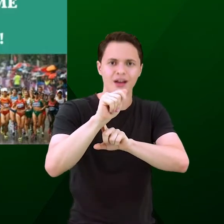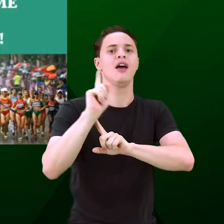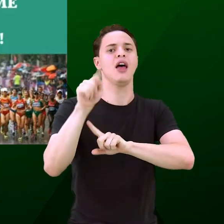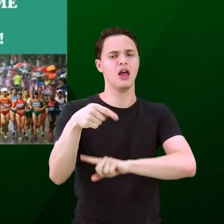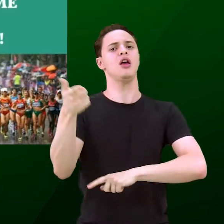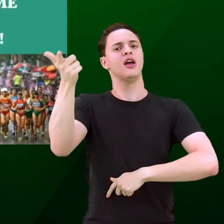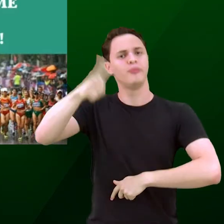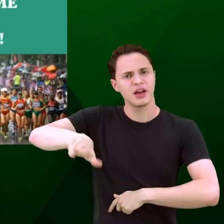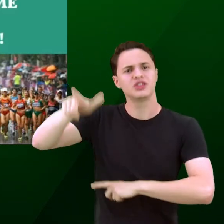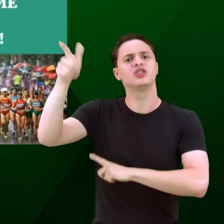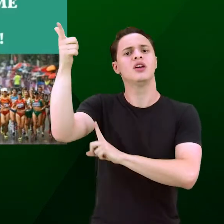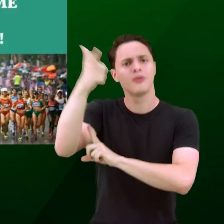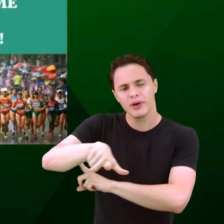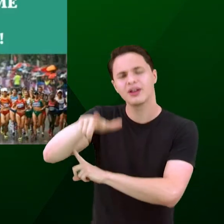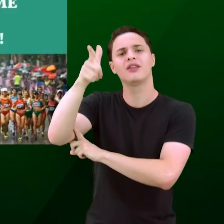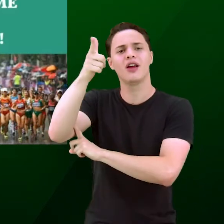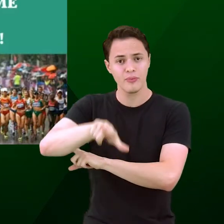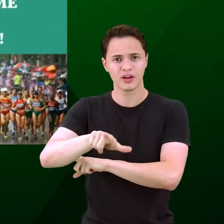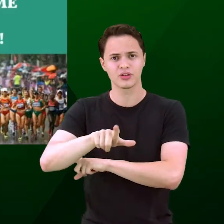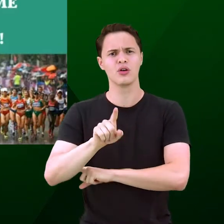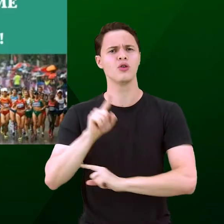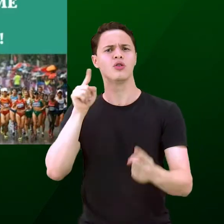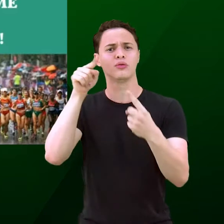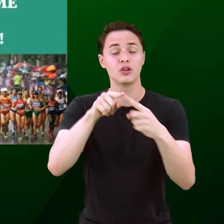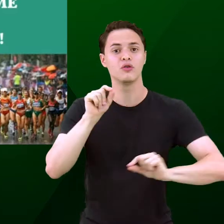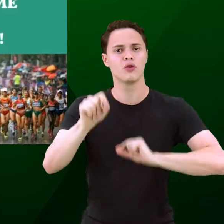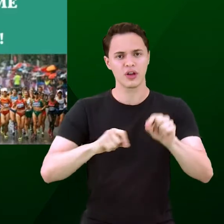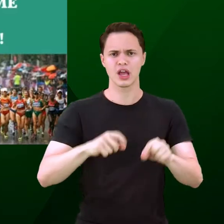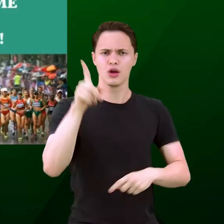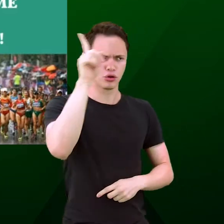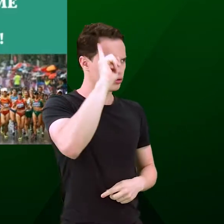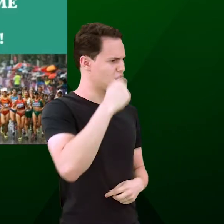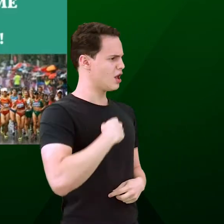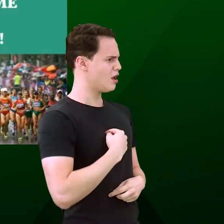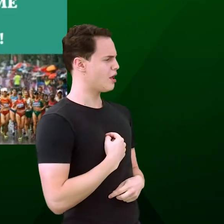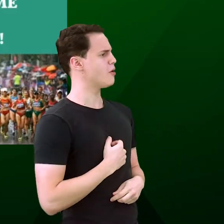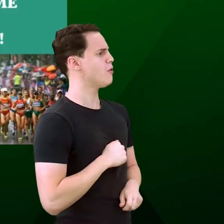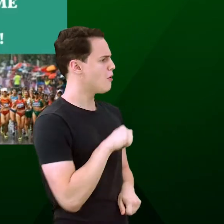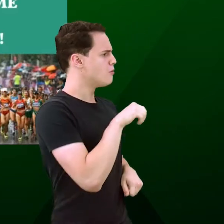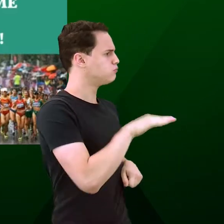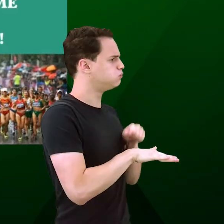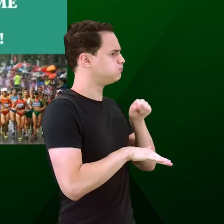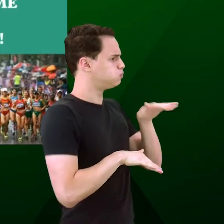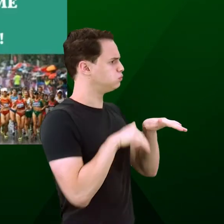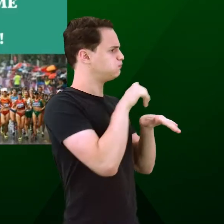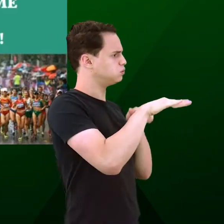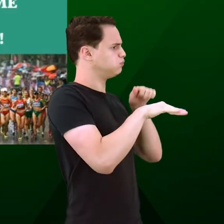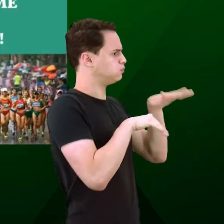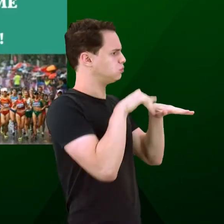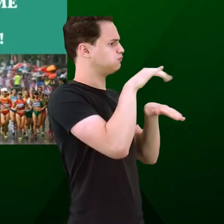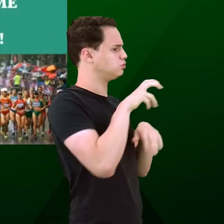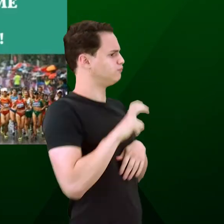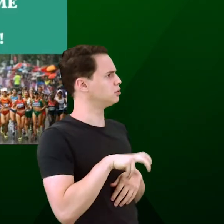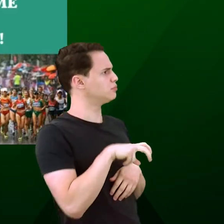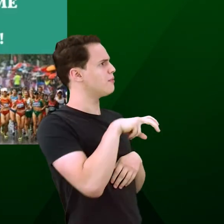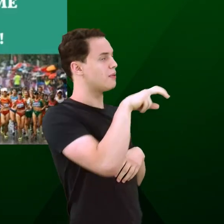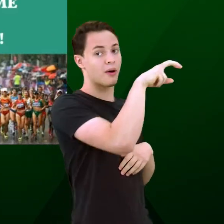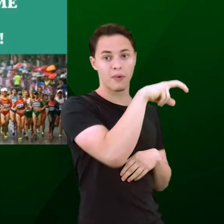pro principal, né? Como que eu vou? Eu vou a pé, eu vou correr. Não é bem isso, tá? A gente vai trabalhar